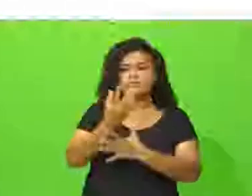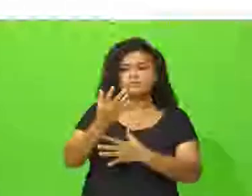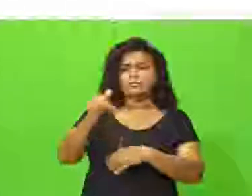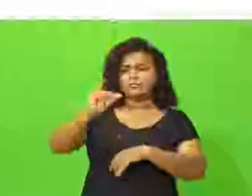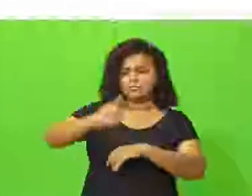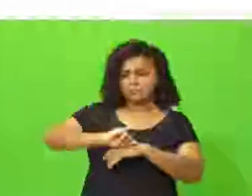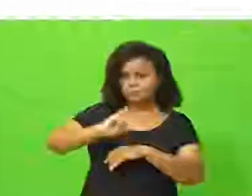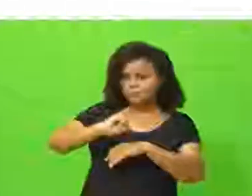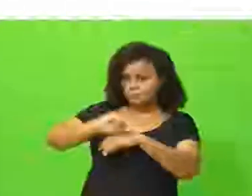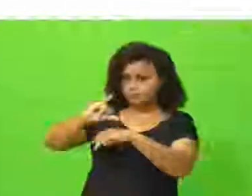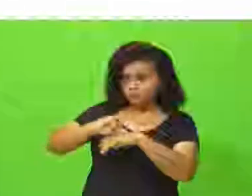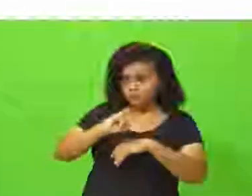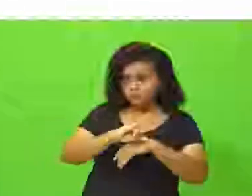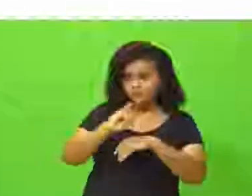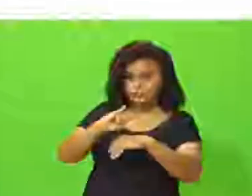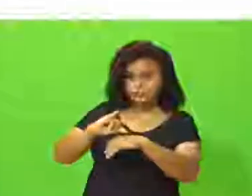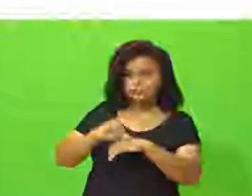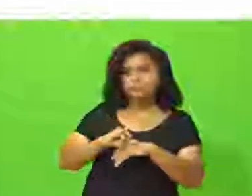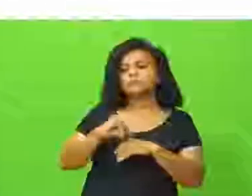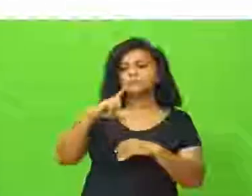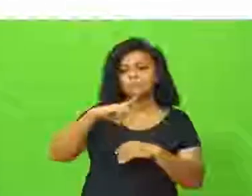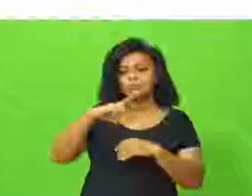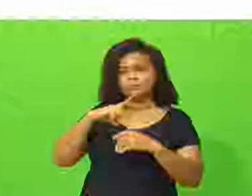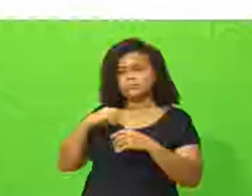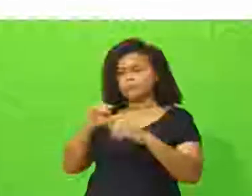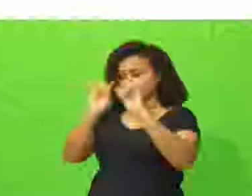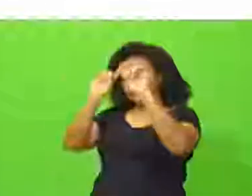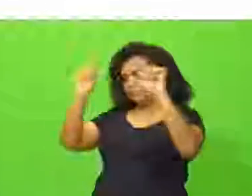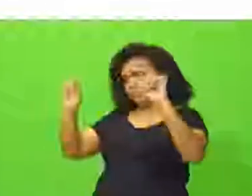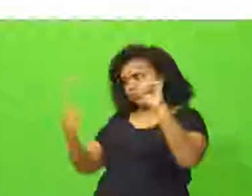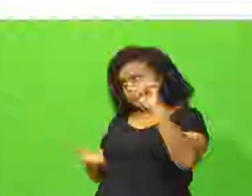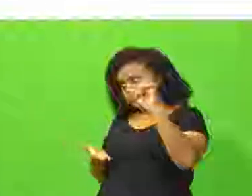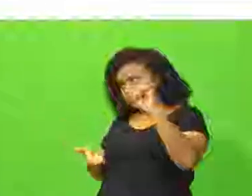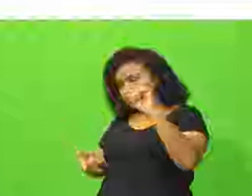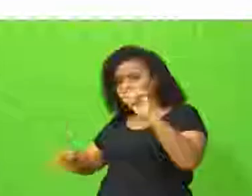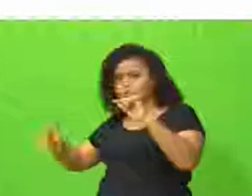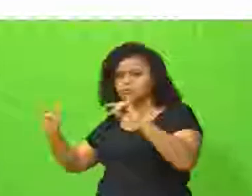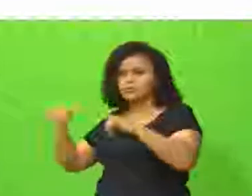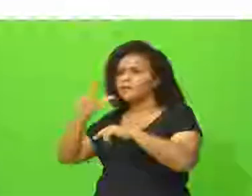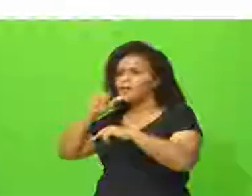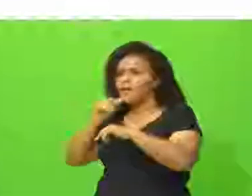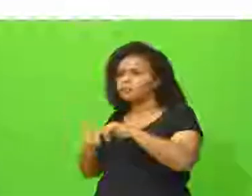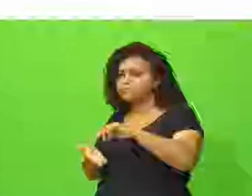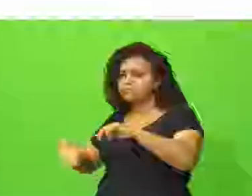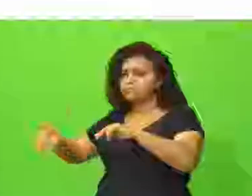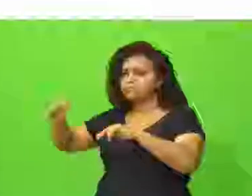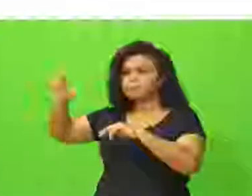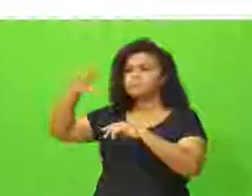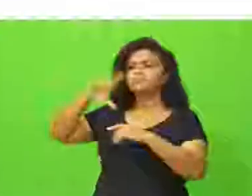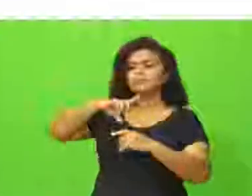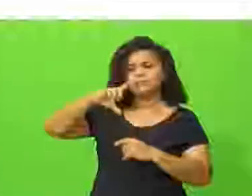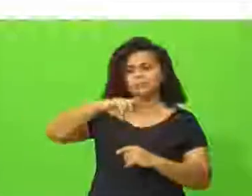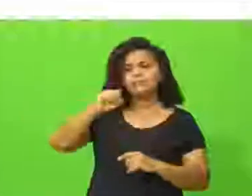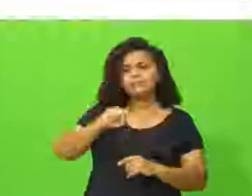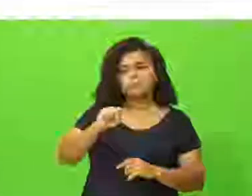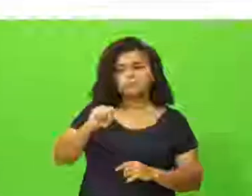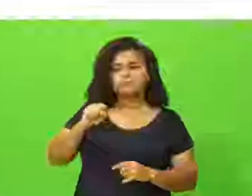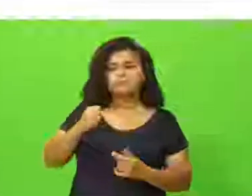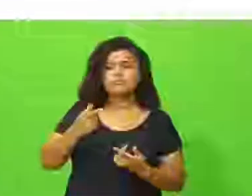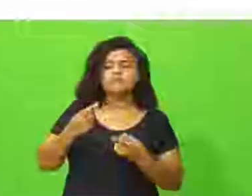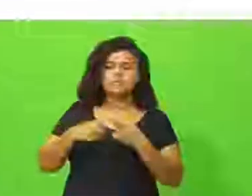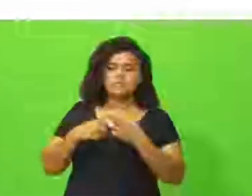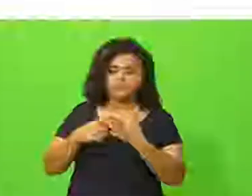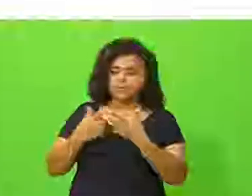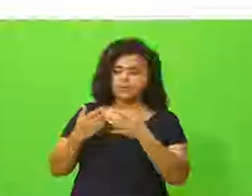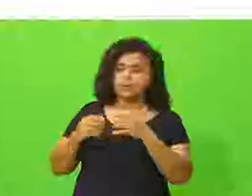cidades, na sua maioria, estão localizadas também na faixa litorânea. E eu não posso esquecer da concentração